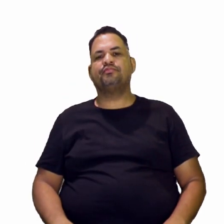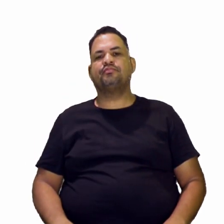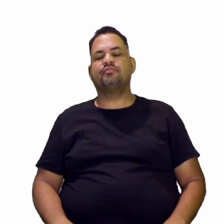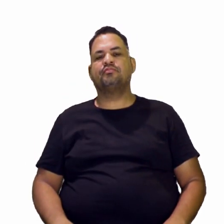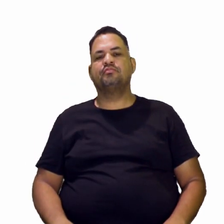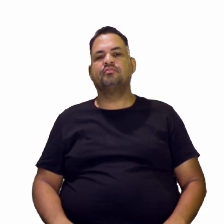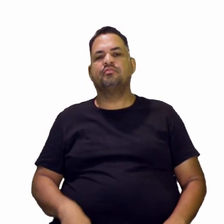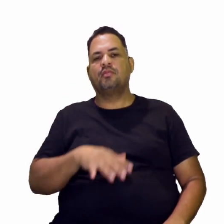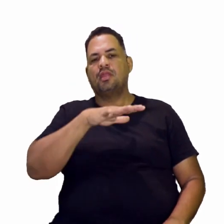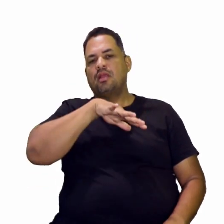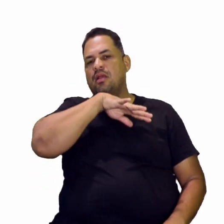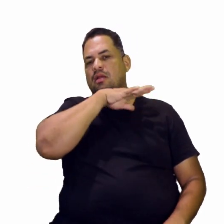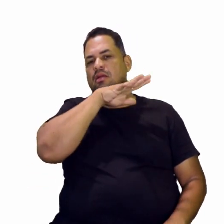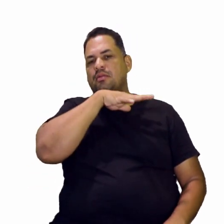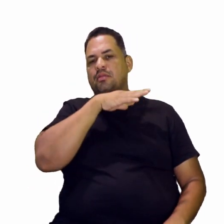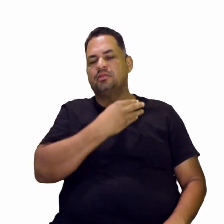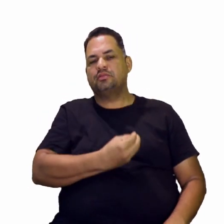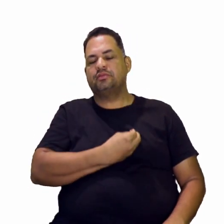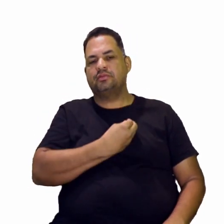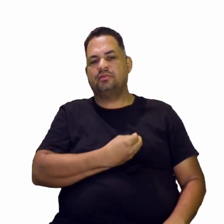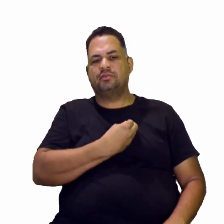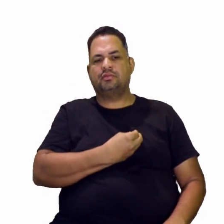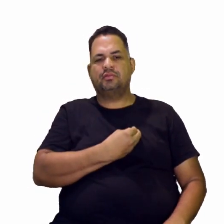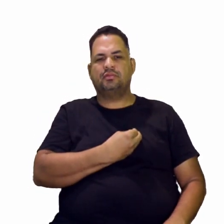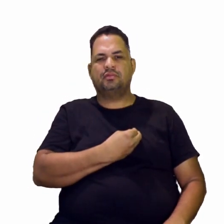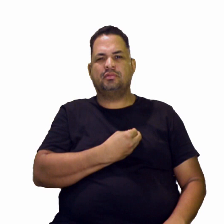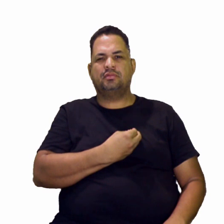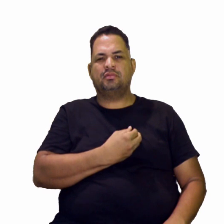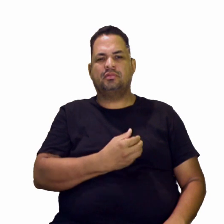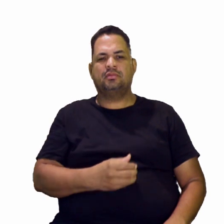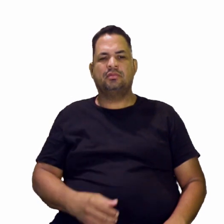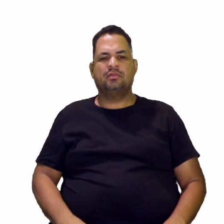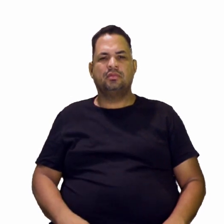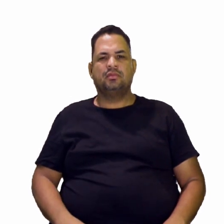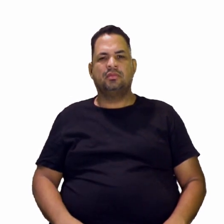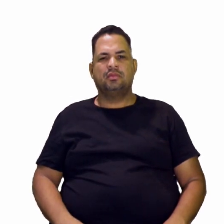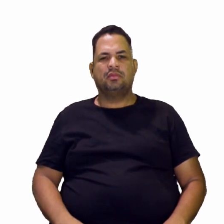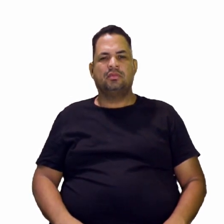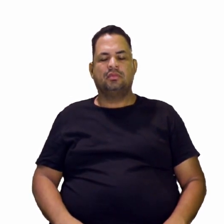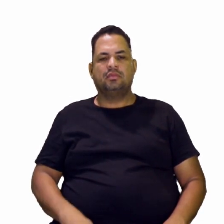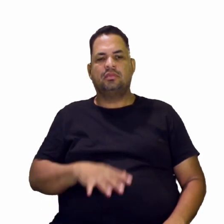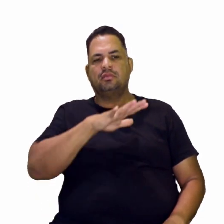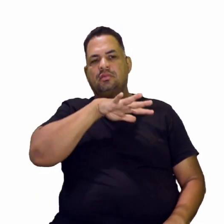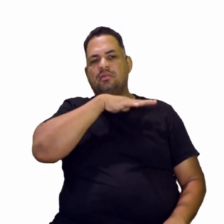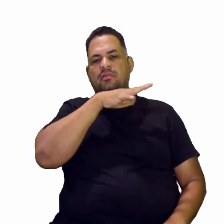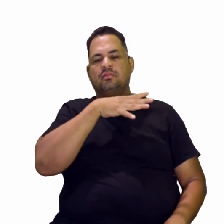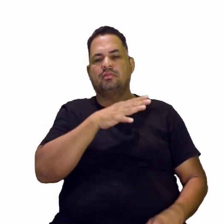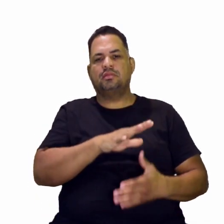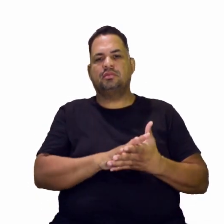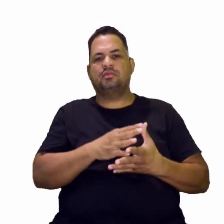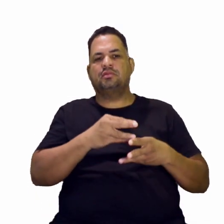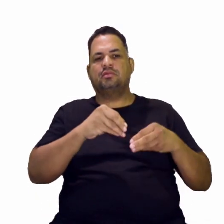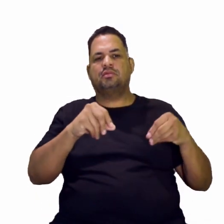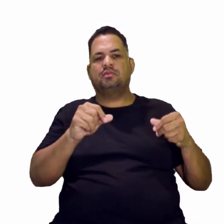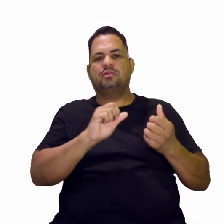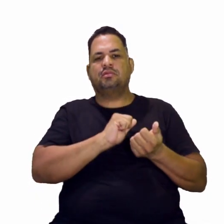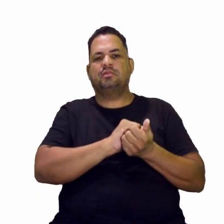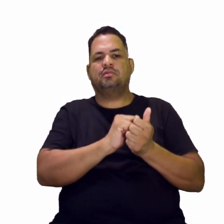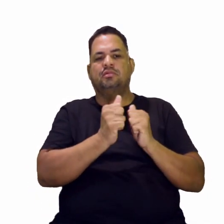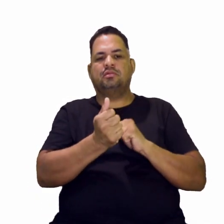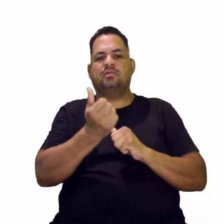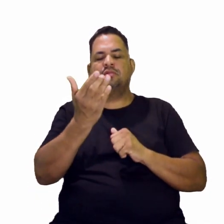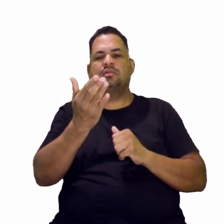Animais terrestres, aliás, é um subtítulo aqui, né? Animais terrestres. Está adaptado a